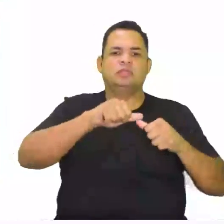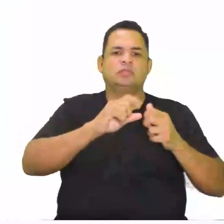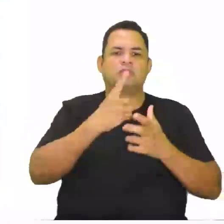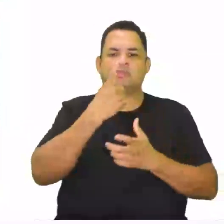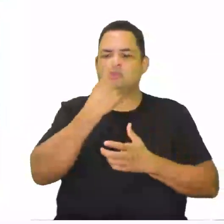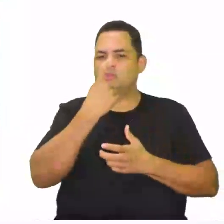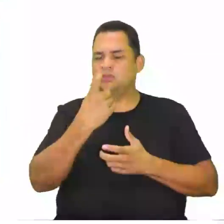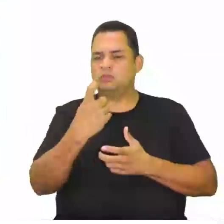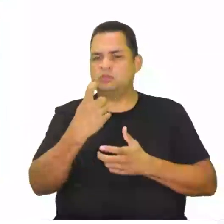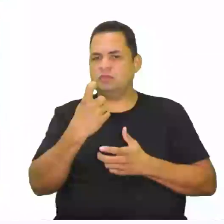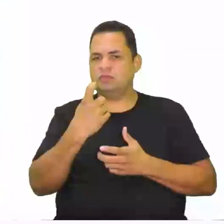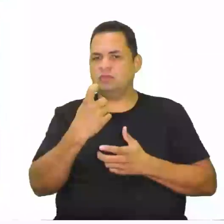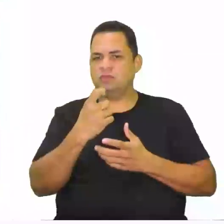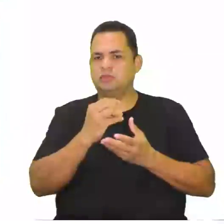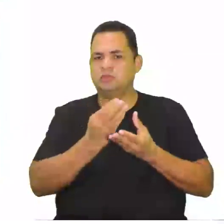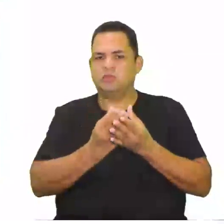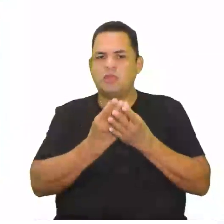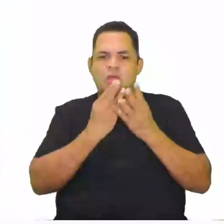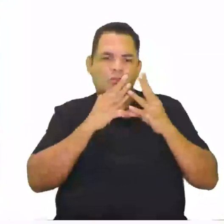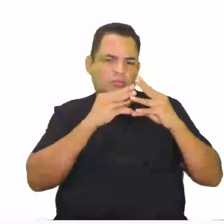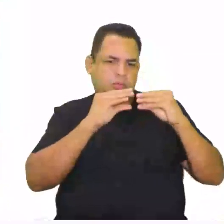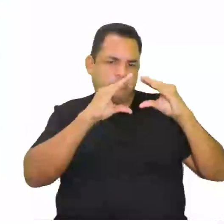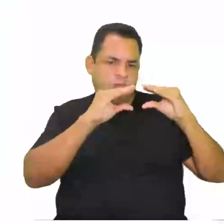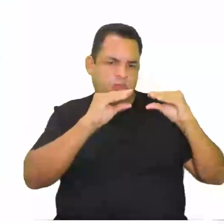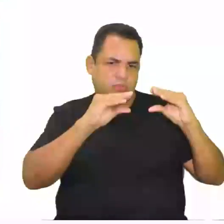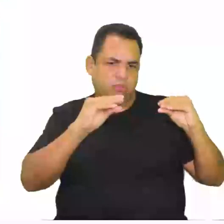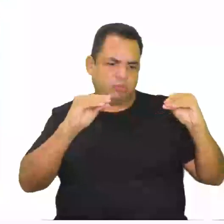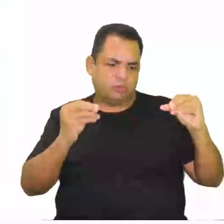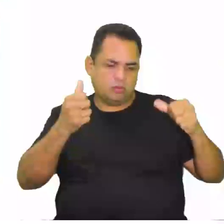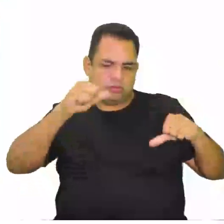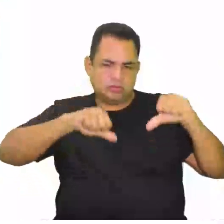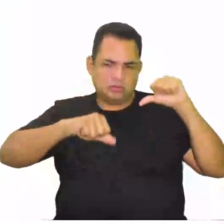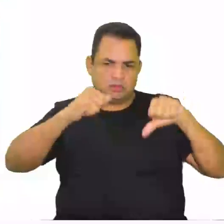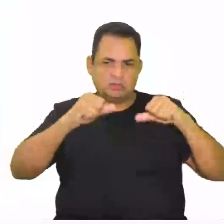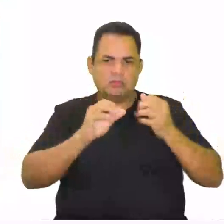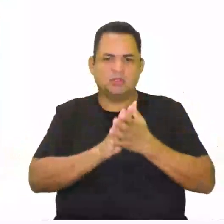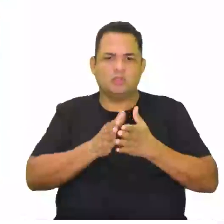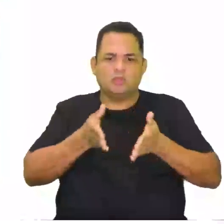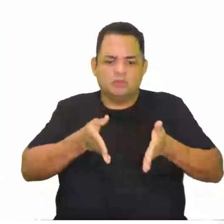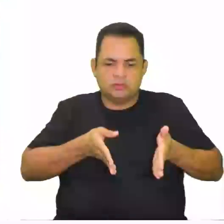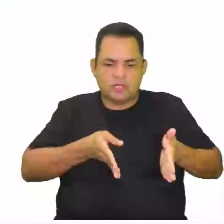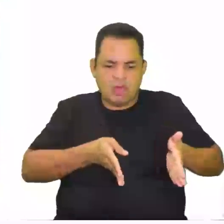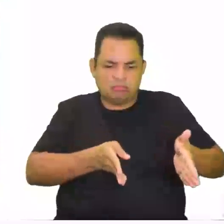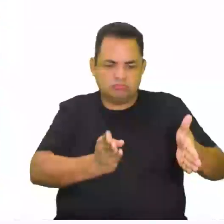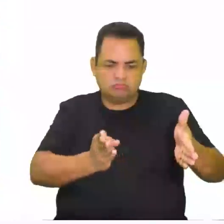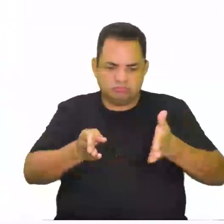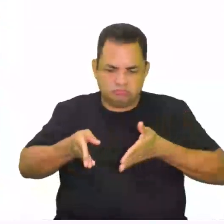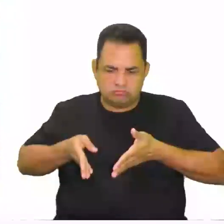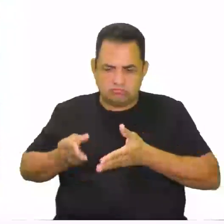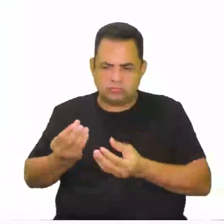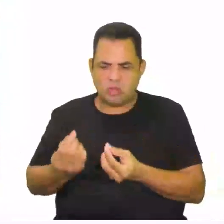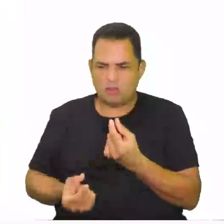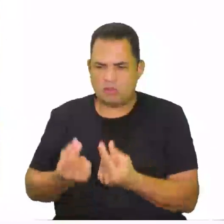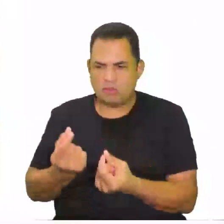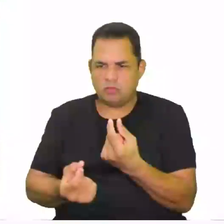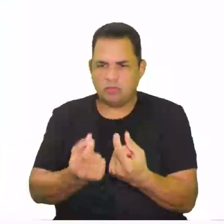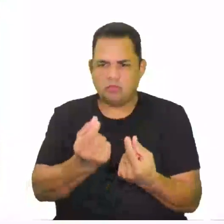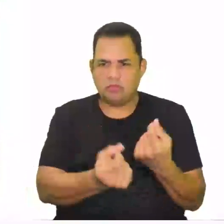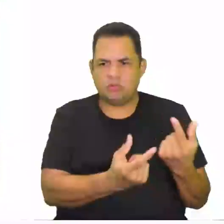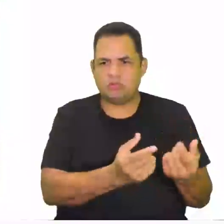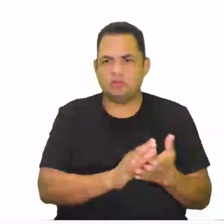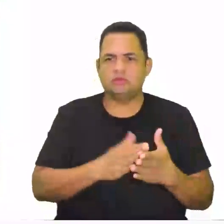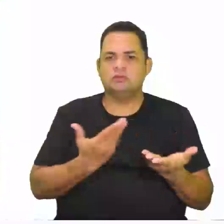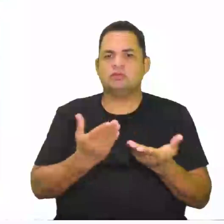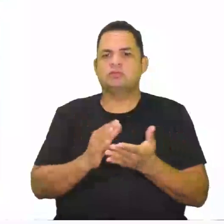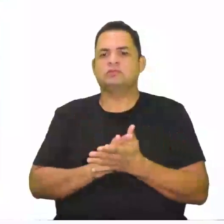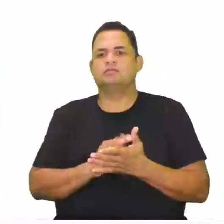lixo orgânico em adubo de qualidade. E aí você pode usar em hortas, né, para qualquer tipo de cultivo. Vai